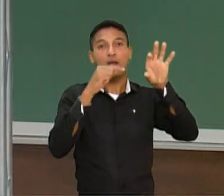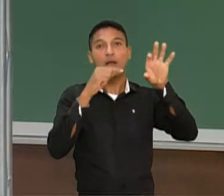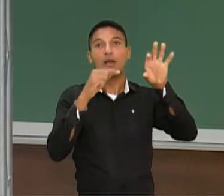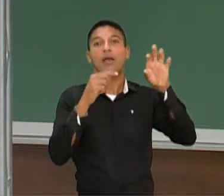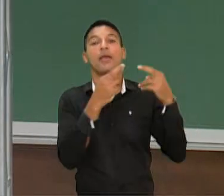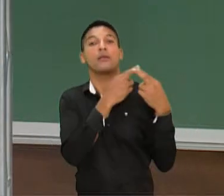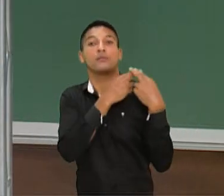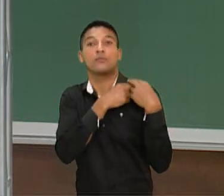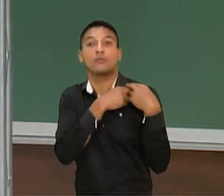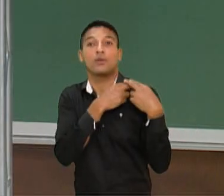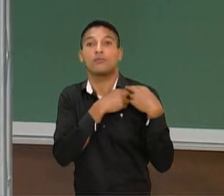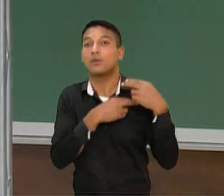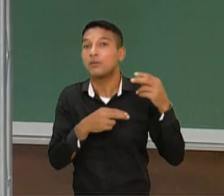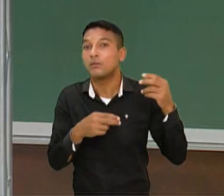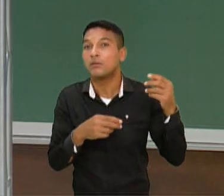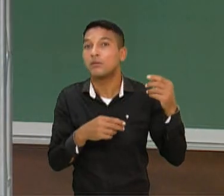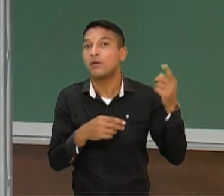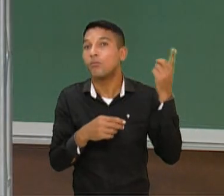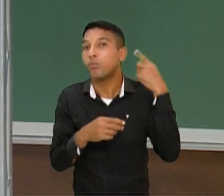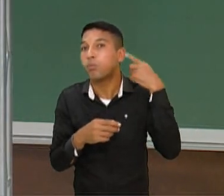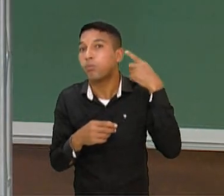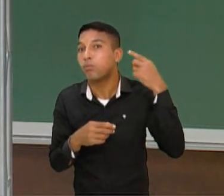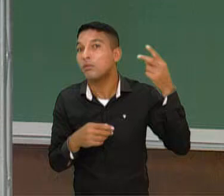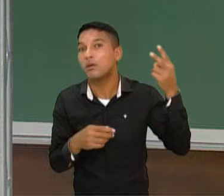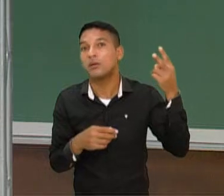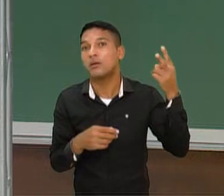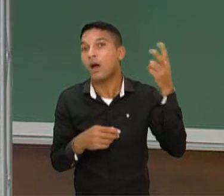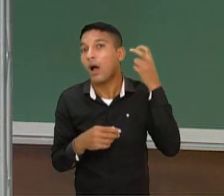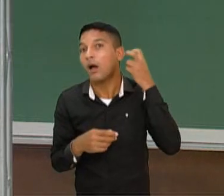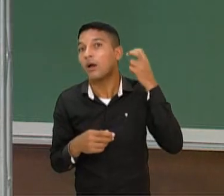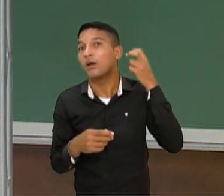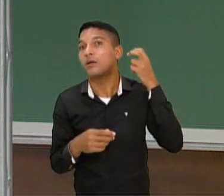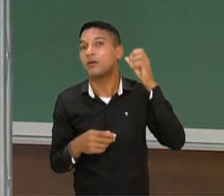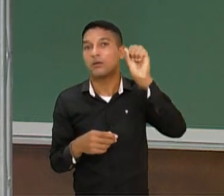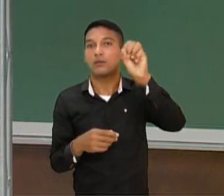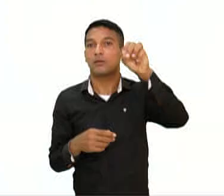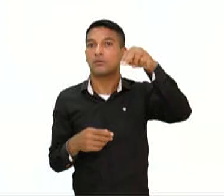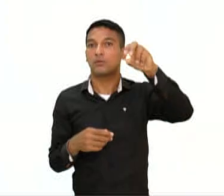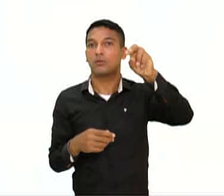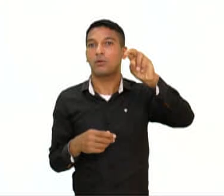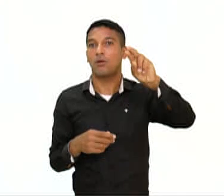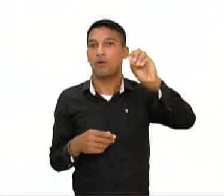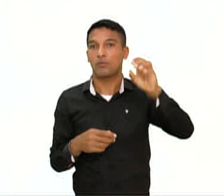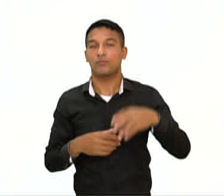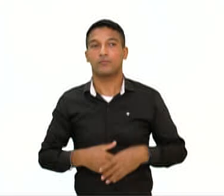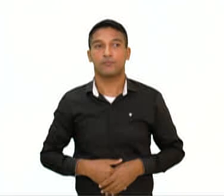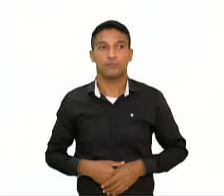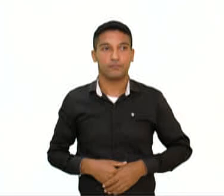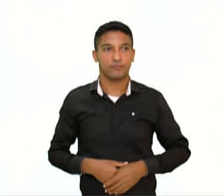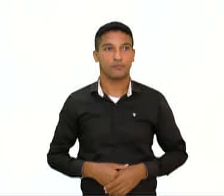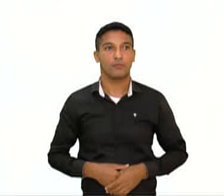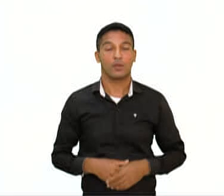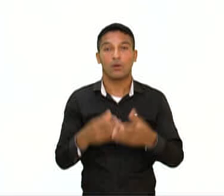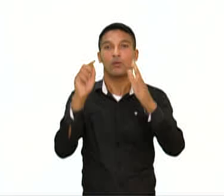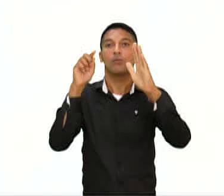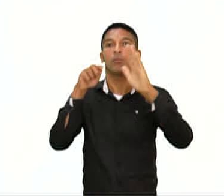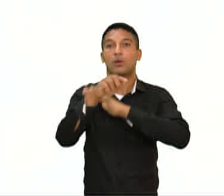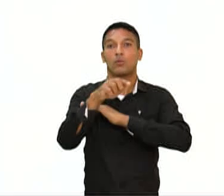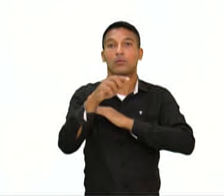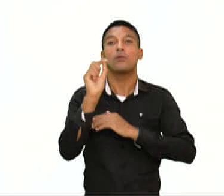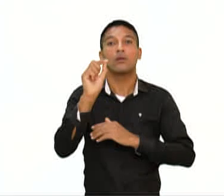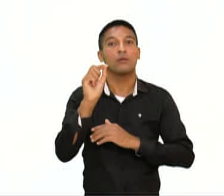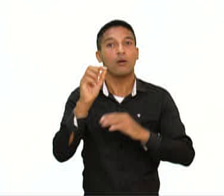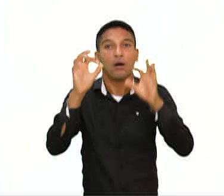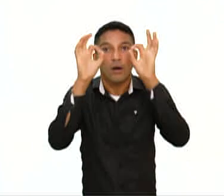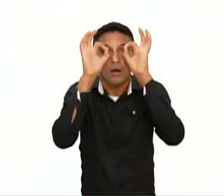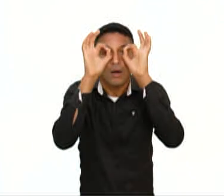sonoro. Quiz número 3. Os fotorreceptores localizam-se nos olhos. O olho é um órgão